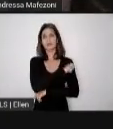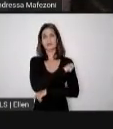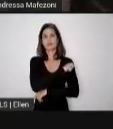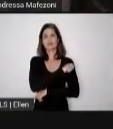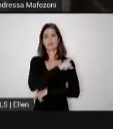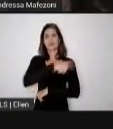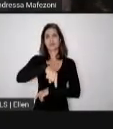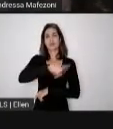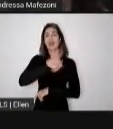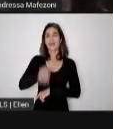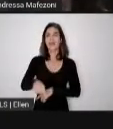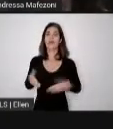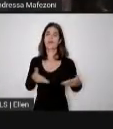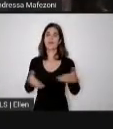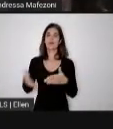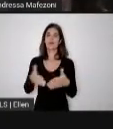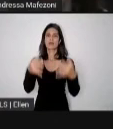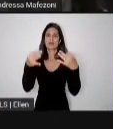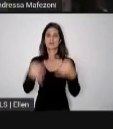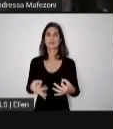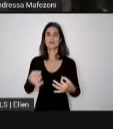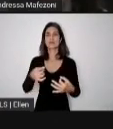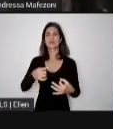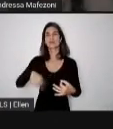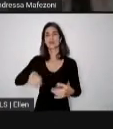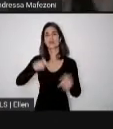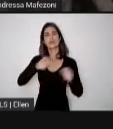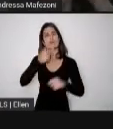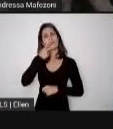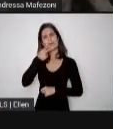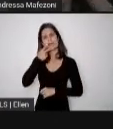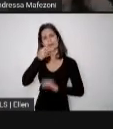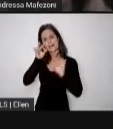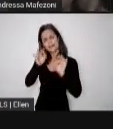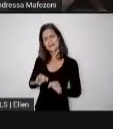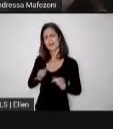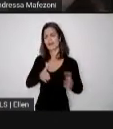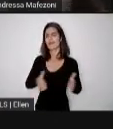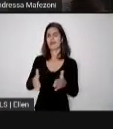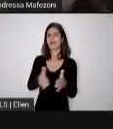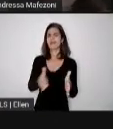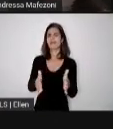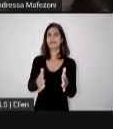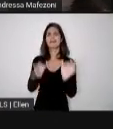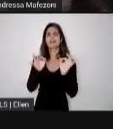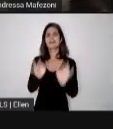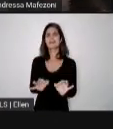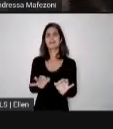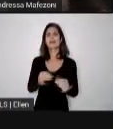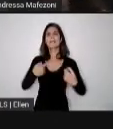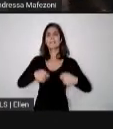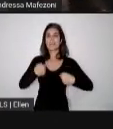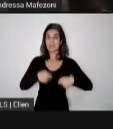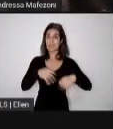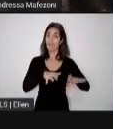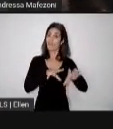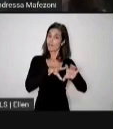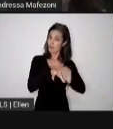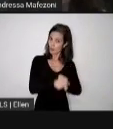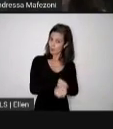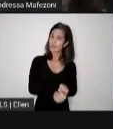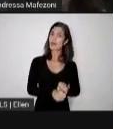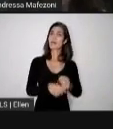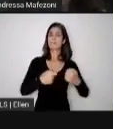o caminho. Nós podemos dizer isso, né, Andressa, que este é o caminho. Nós precisamos nos formar e